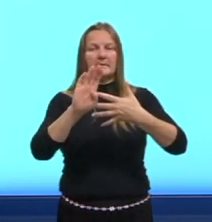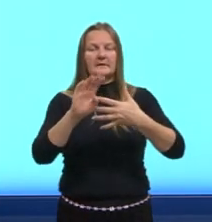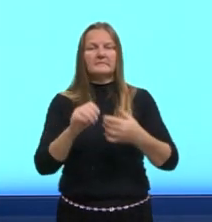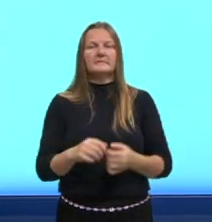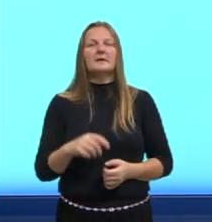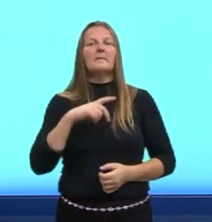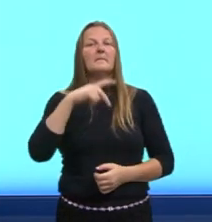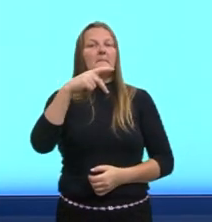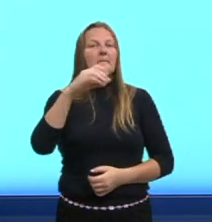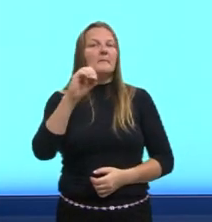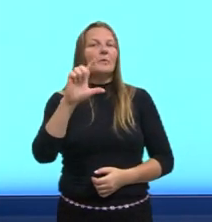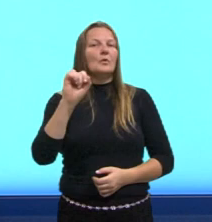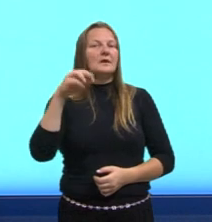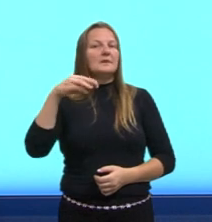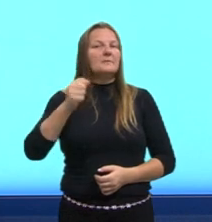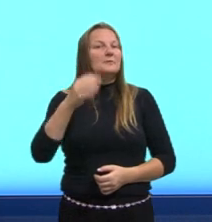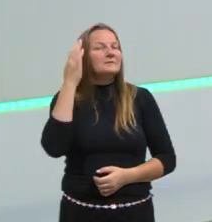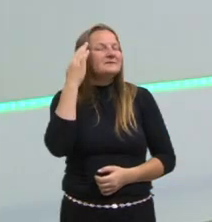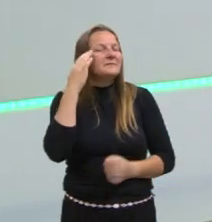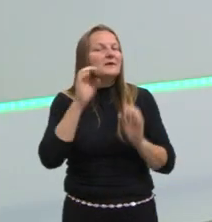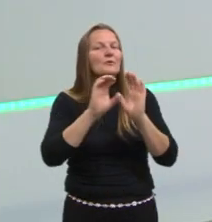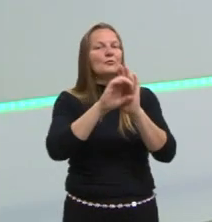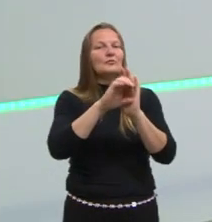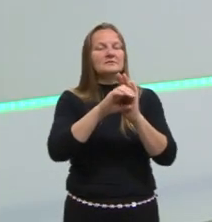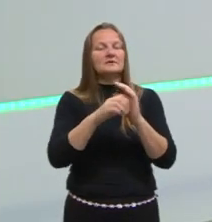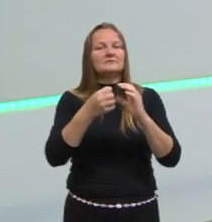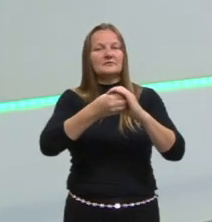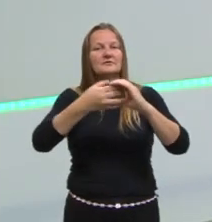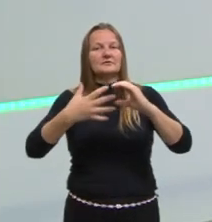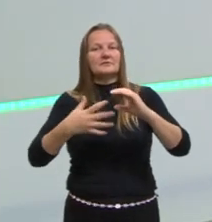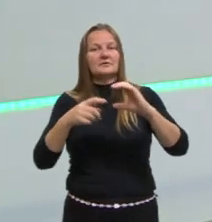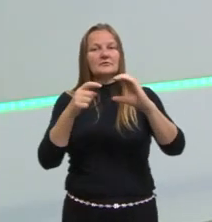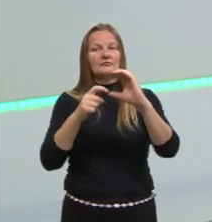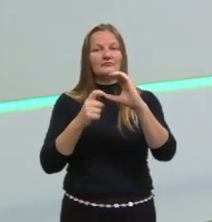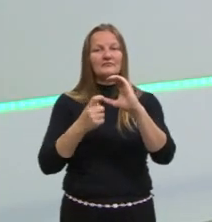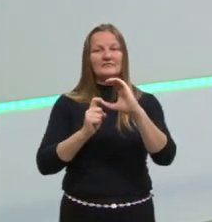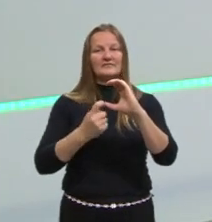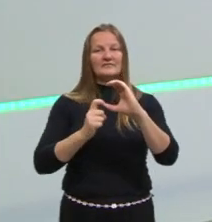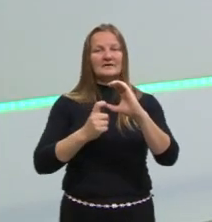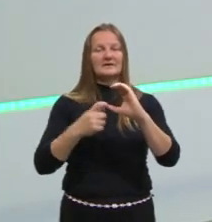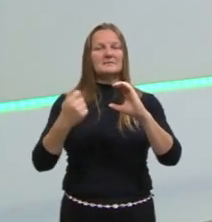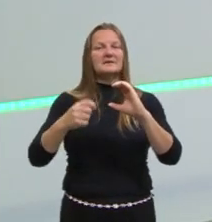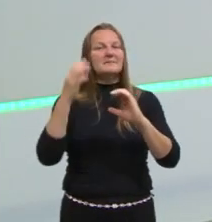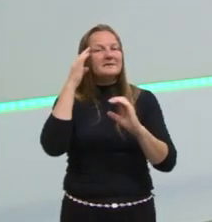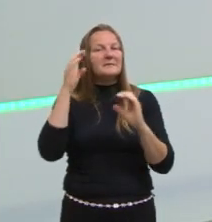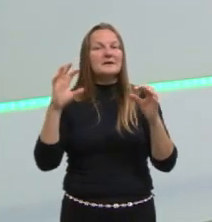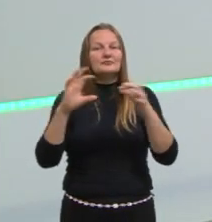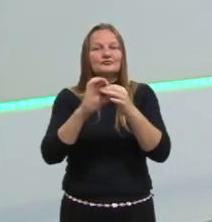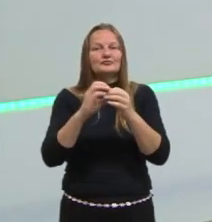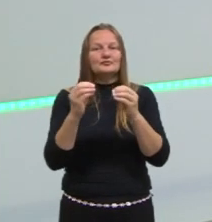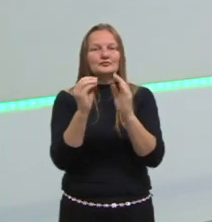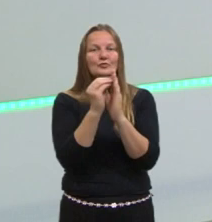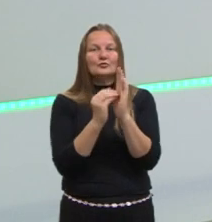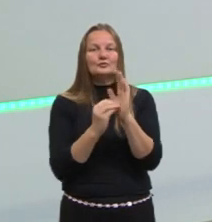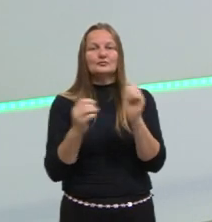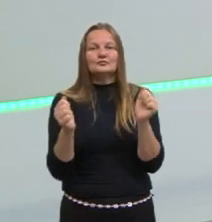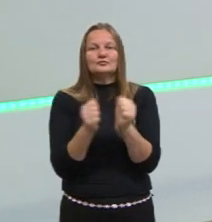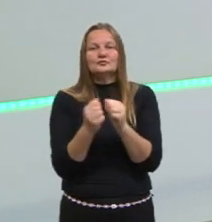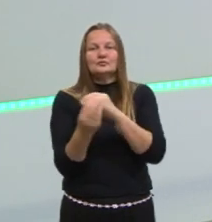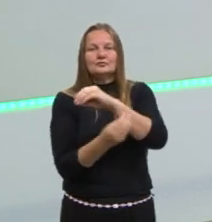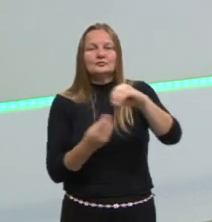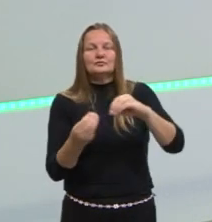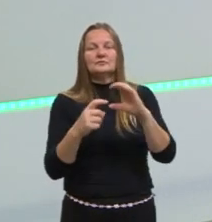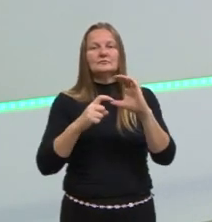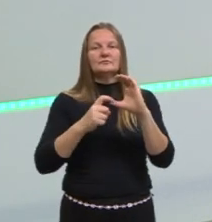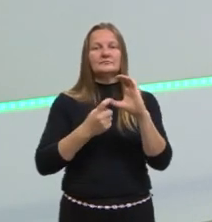de polímero mas o que que precisava saber as cadeias carbônicas Então essas questões de polímero elas trazem os conceitos de polímeros mas